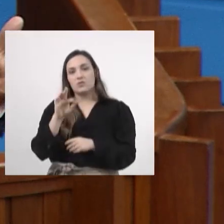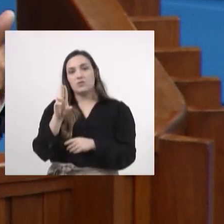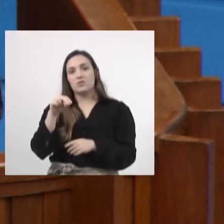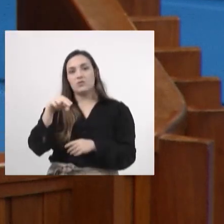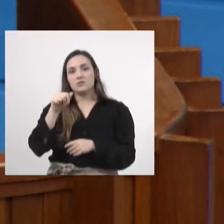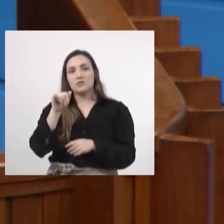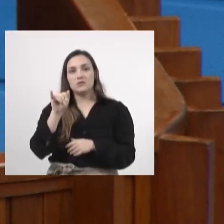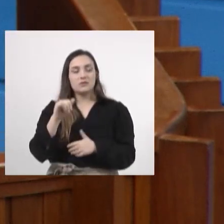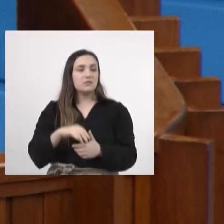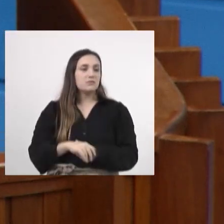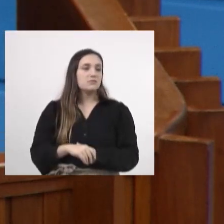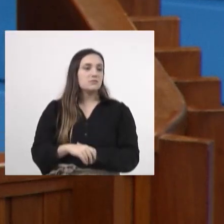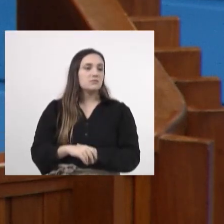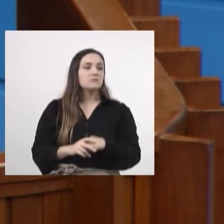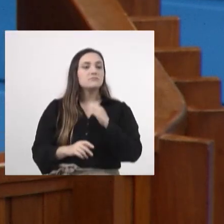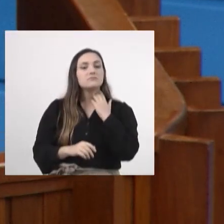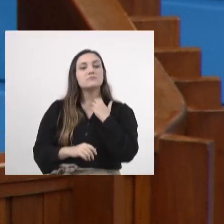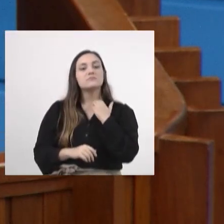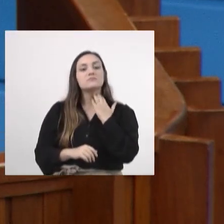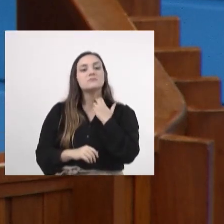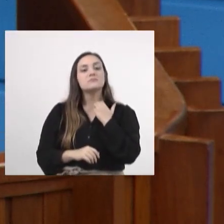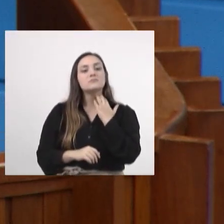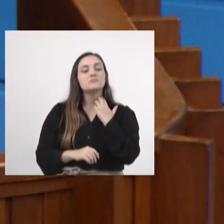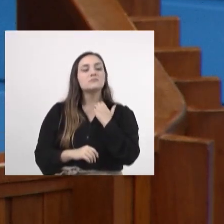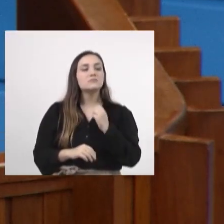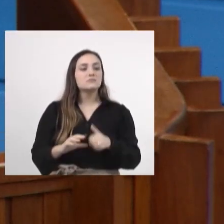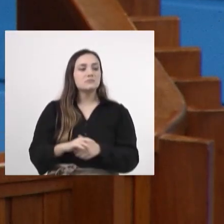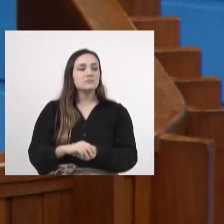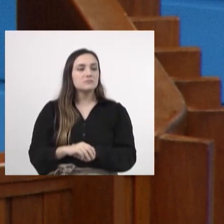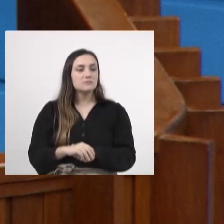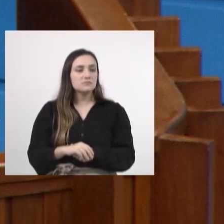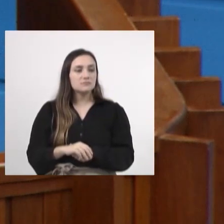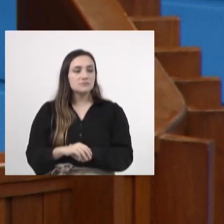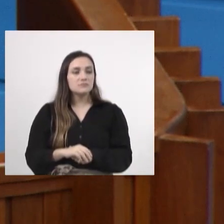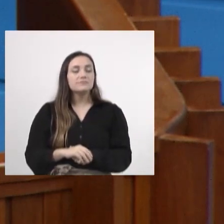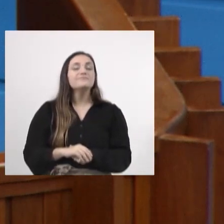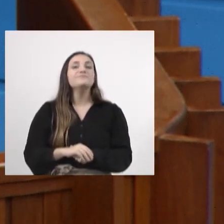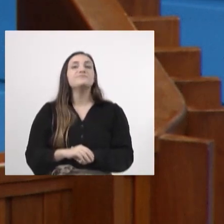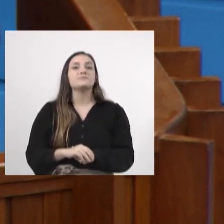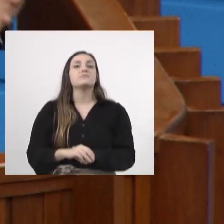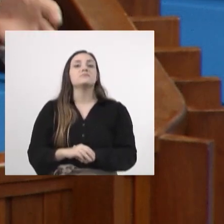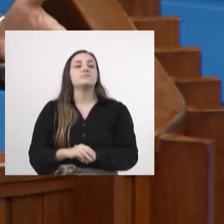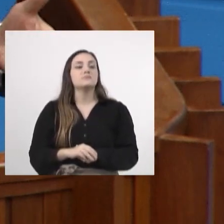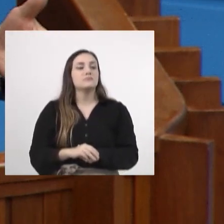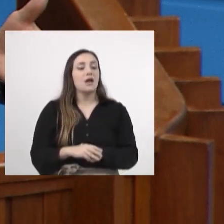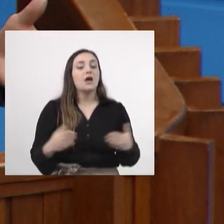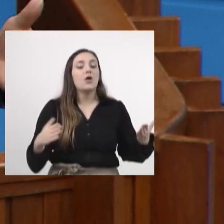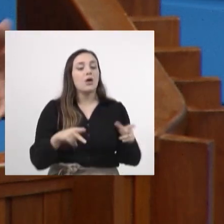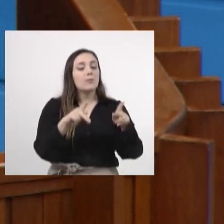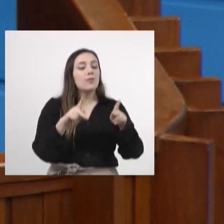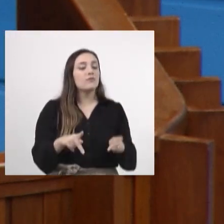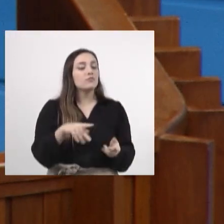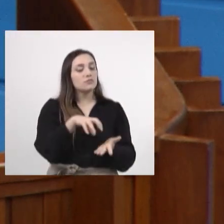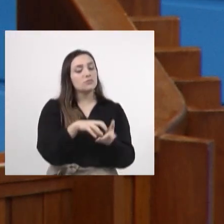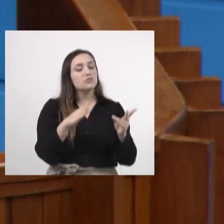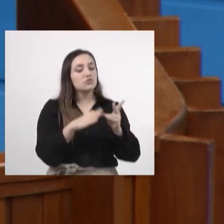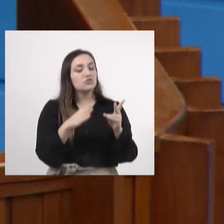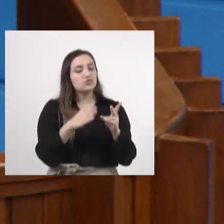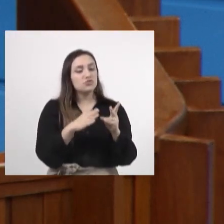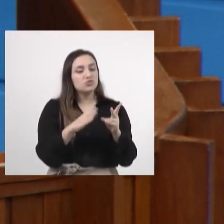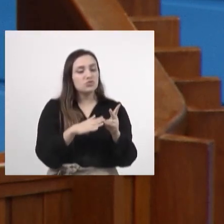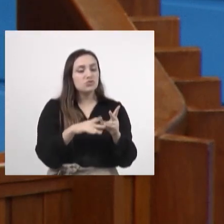ele incorporou os bens que eram das etnias no patrimônio da União e colocou o índio como